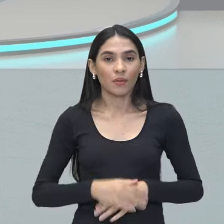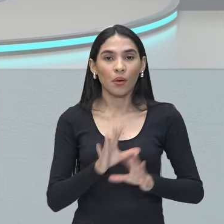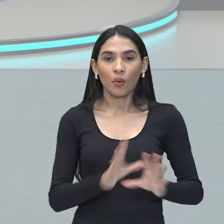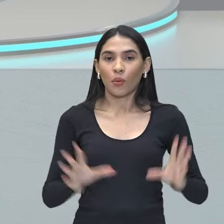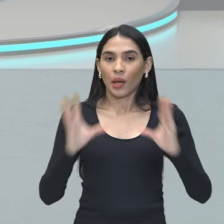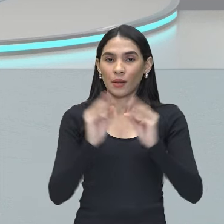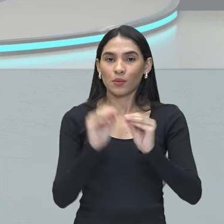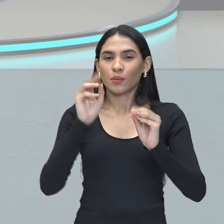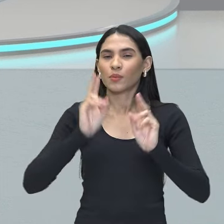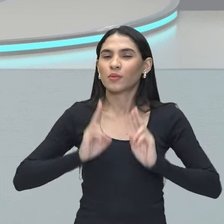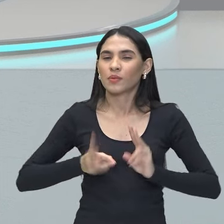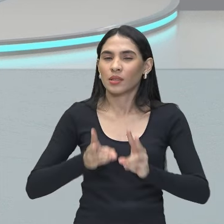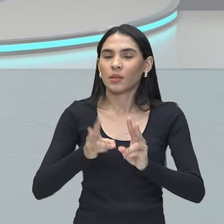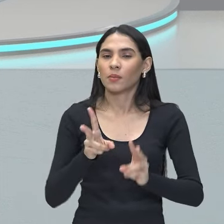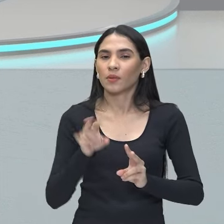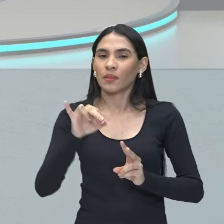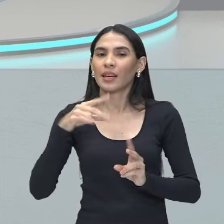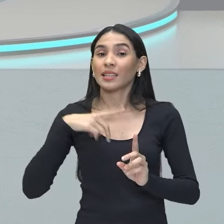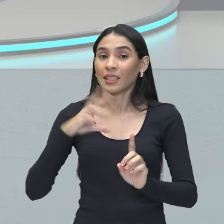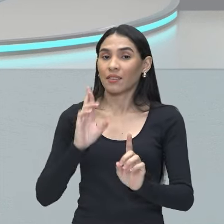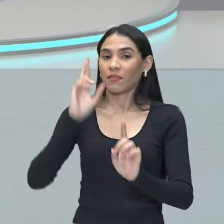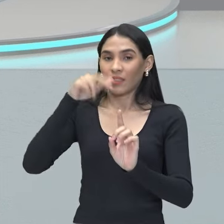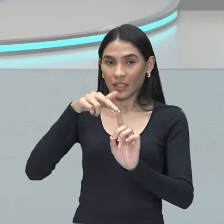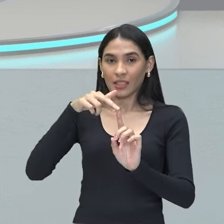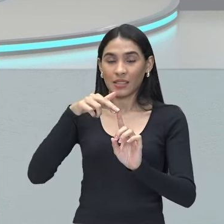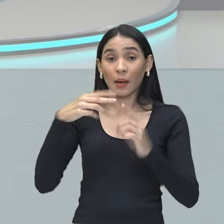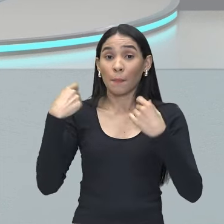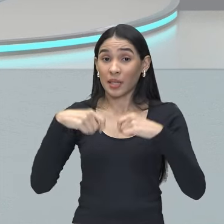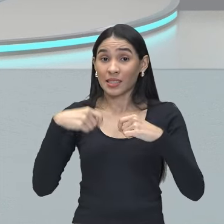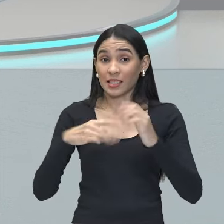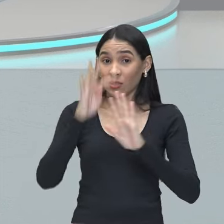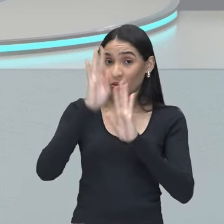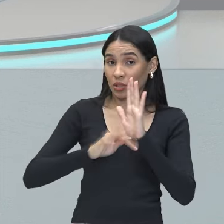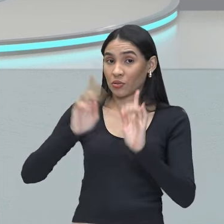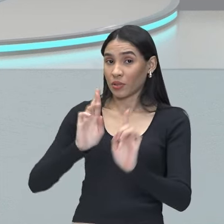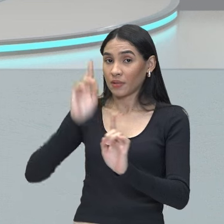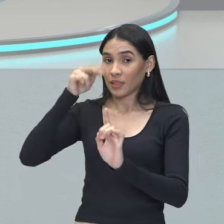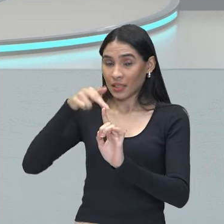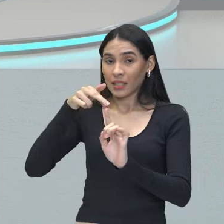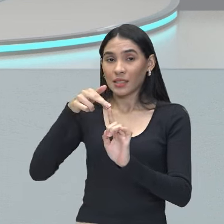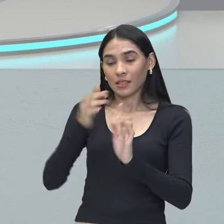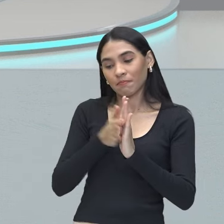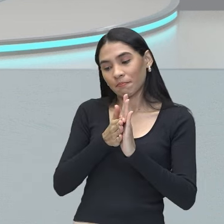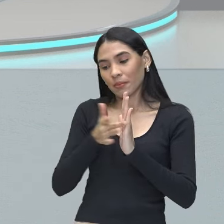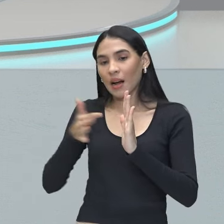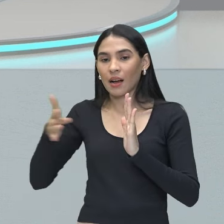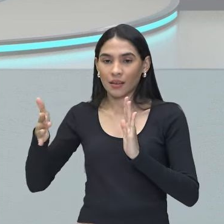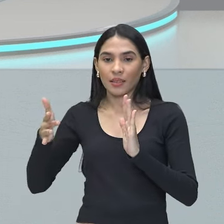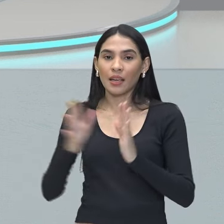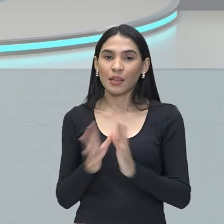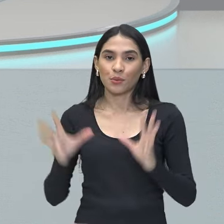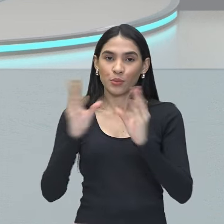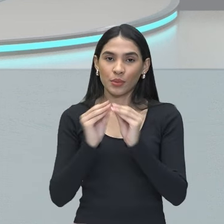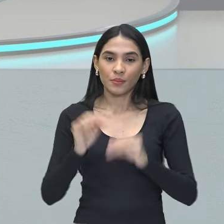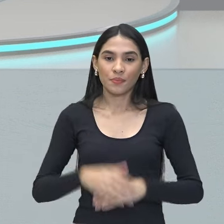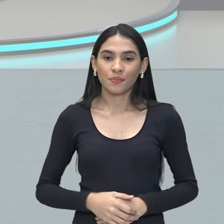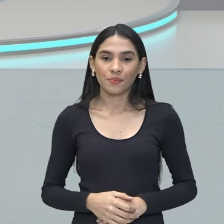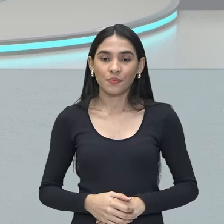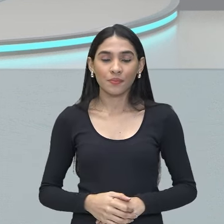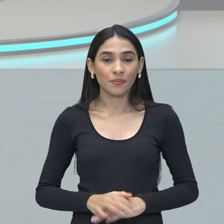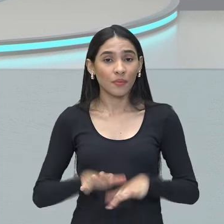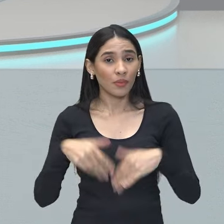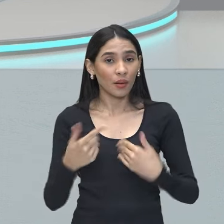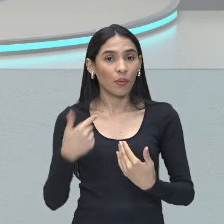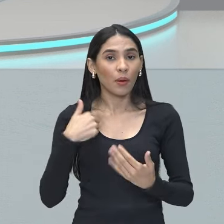sempre ter um ponto de referência, um texto de referência ao qual ele vai, de fato, resumir. E aí, já